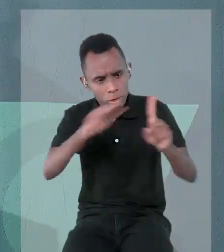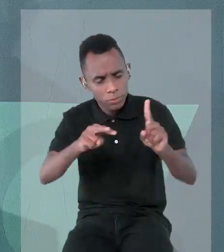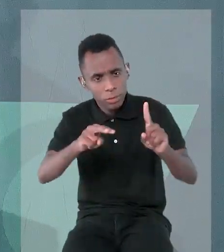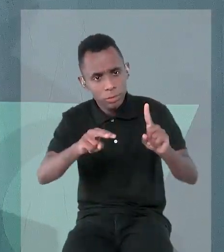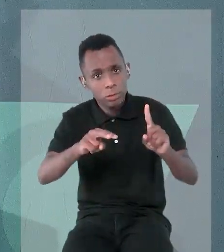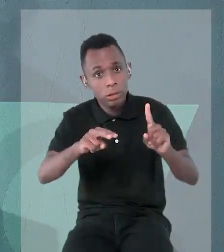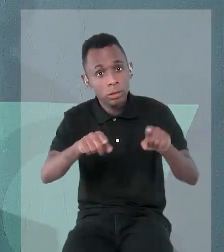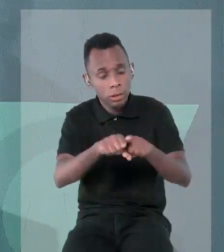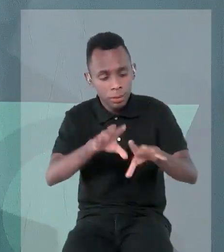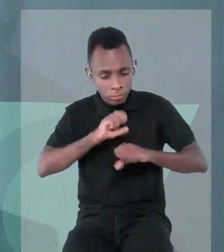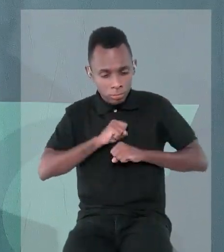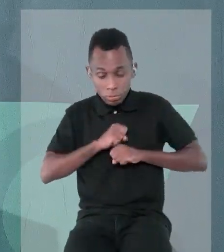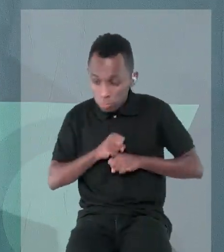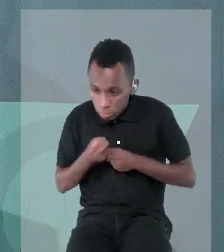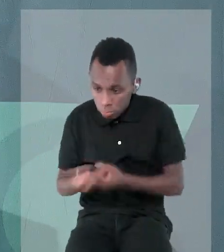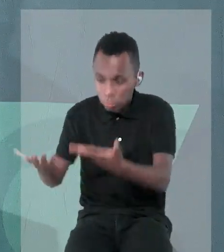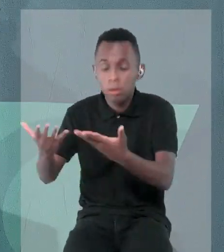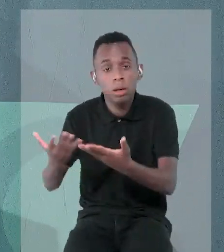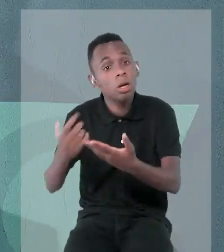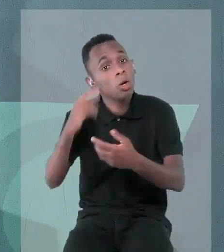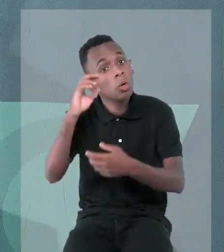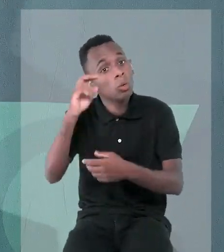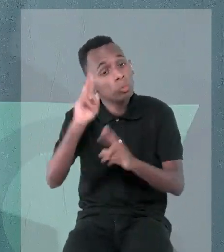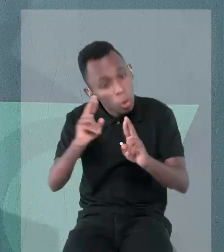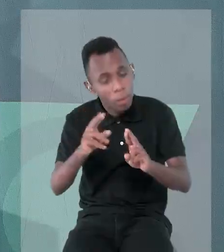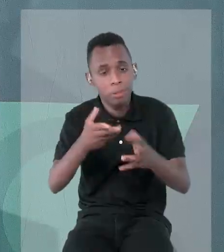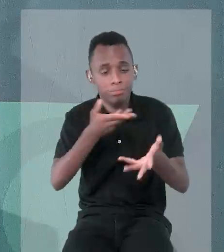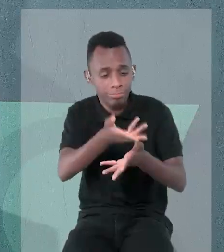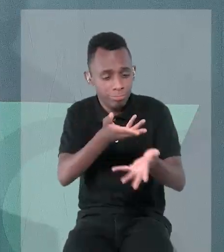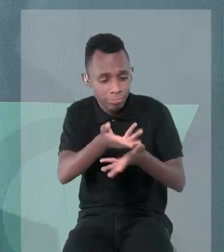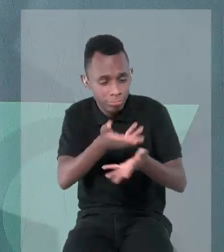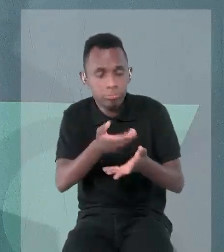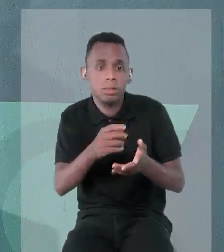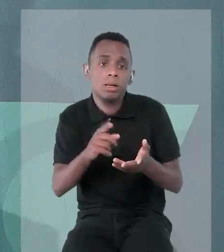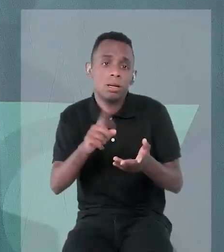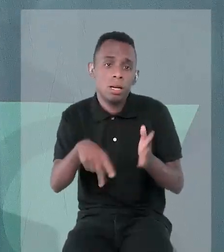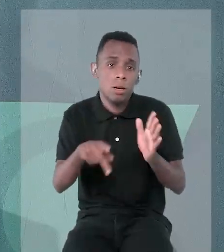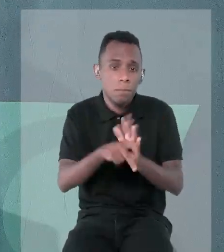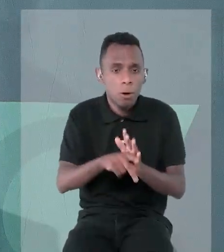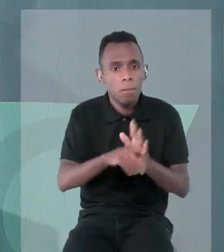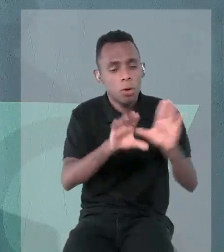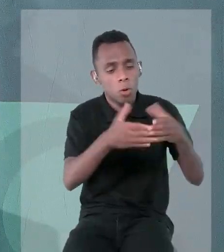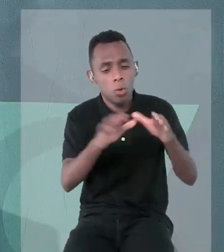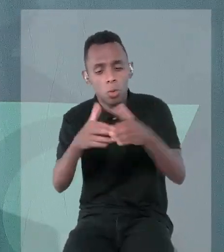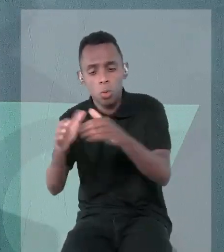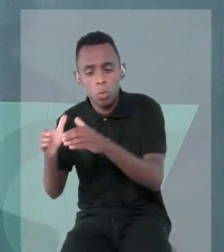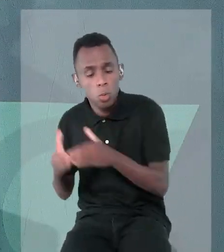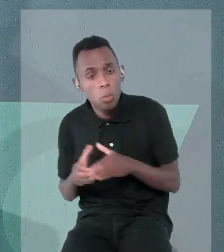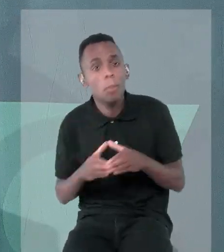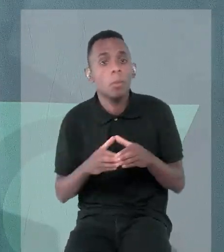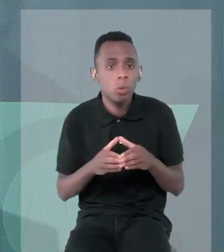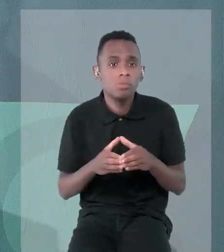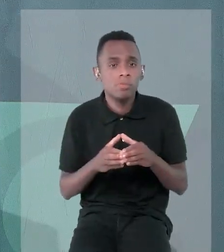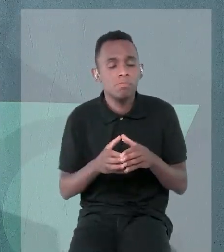de transmitir isso. E eu espero que o fato de ter um diálogo, a distância entre esses vários grupos,